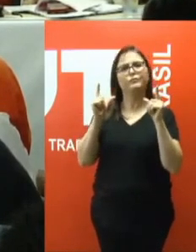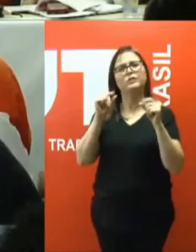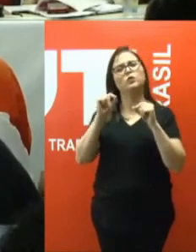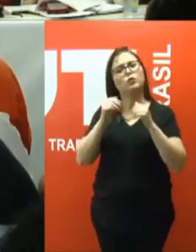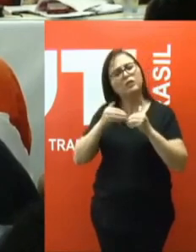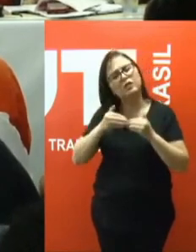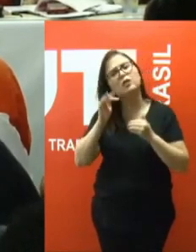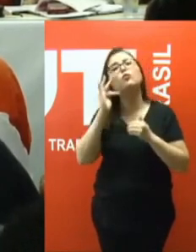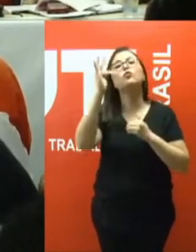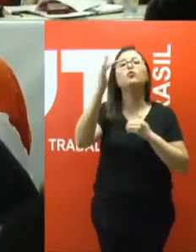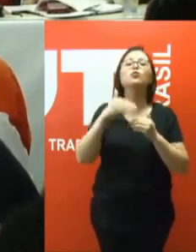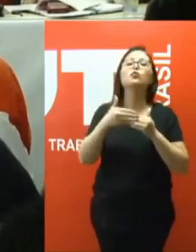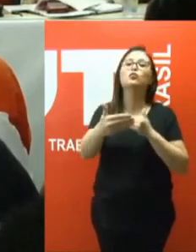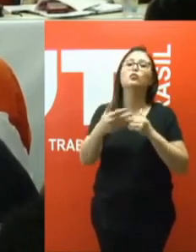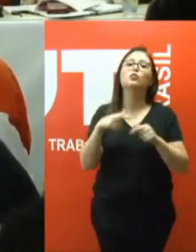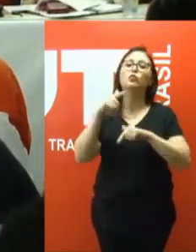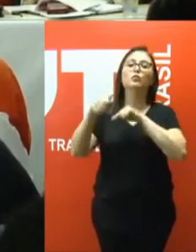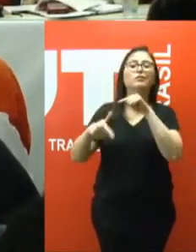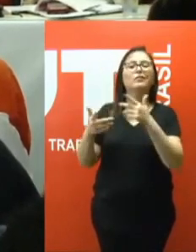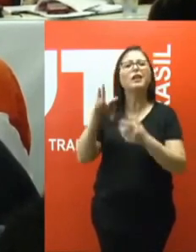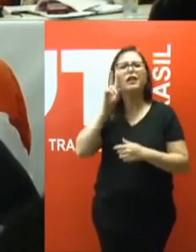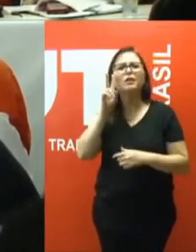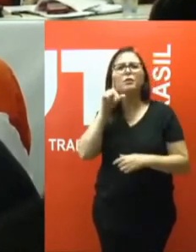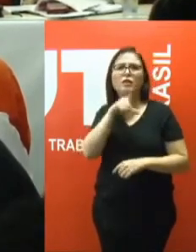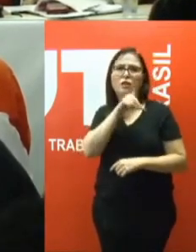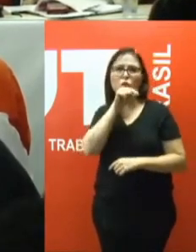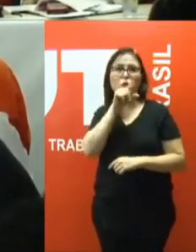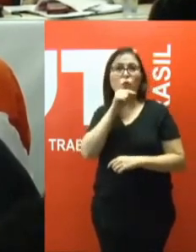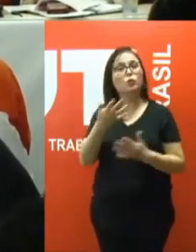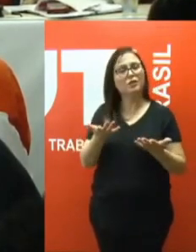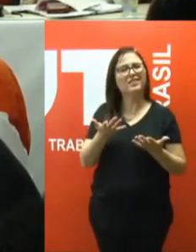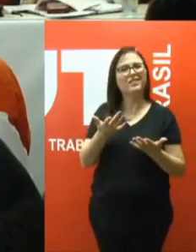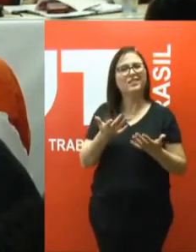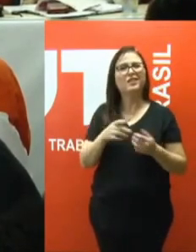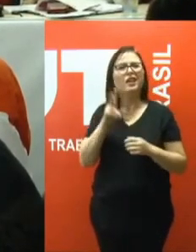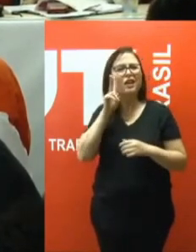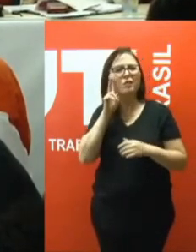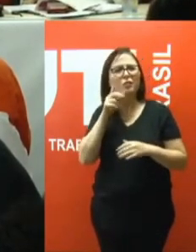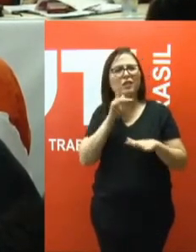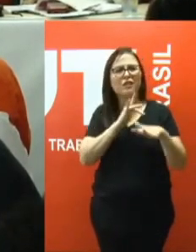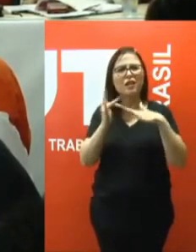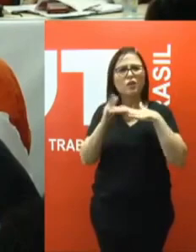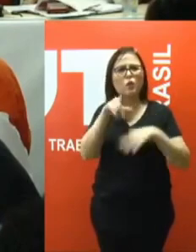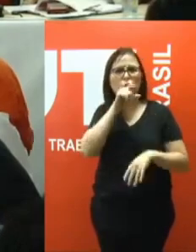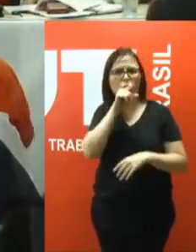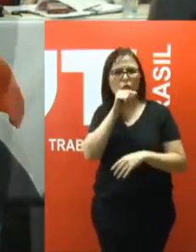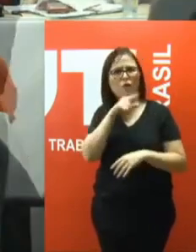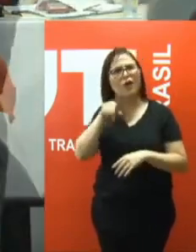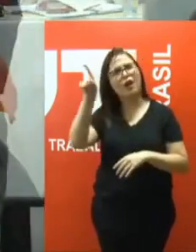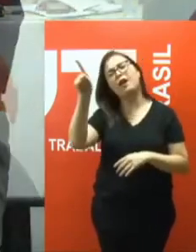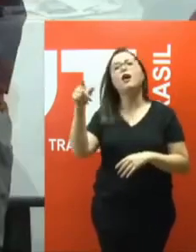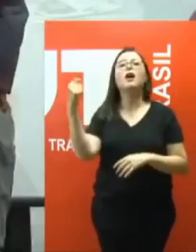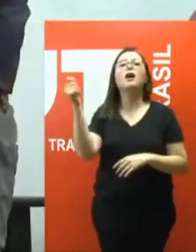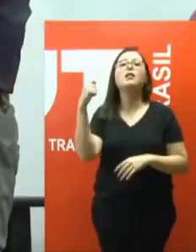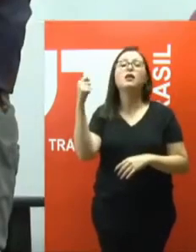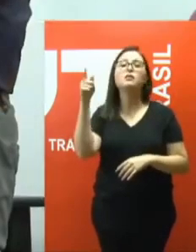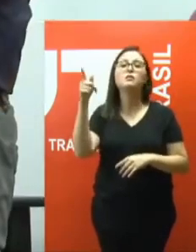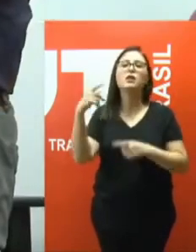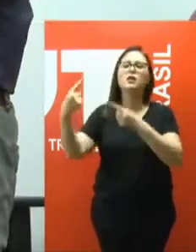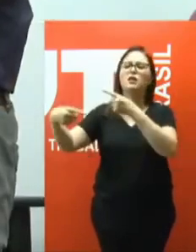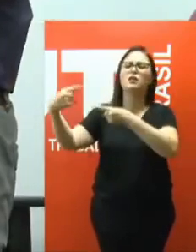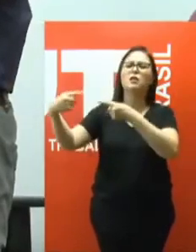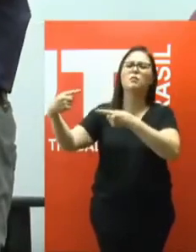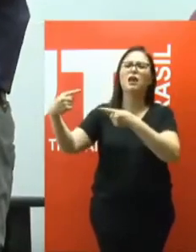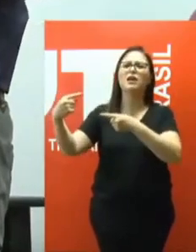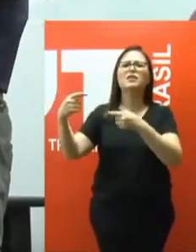vamos enfrentar. O senhor lembra do teu Twitter, né? Quando o senhor saiu o acordo lá na Espanha, o senhor só comentou, né? Falou, ó, a Espanha fez o debate